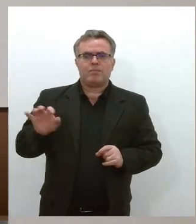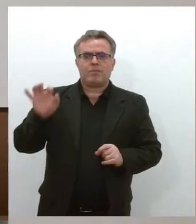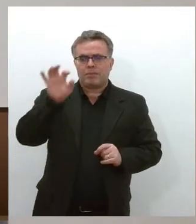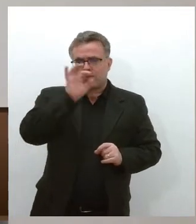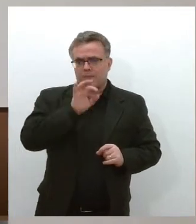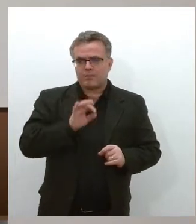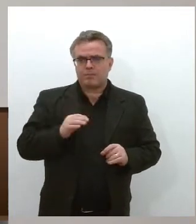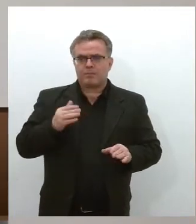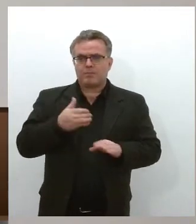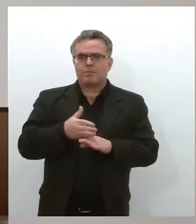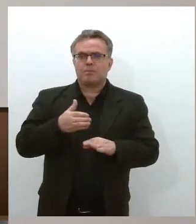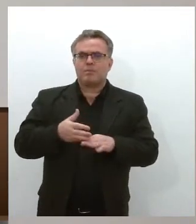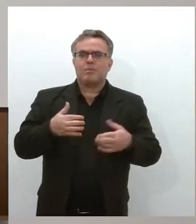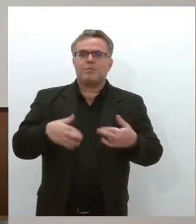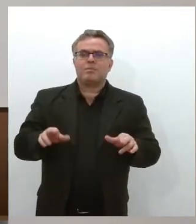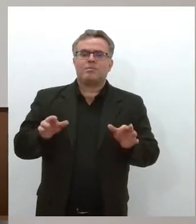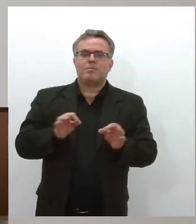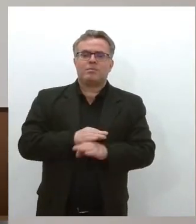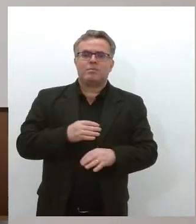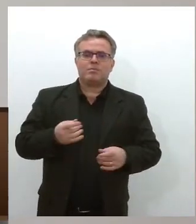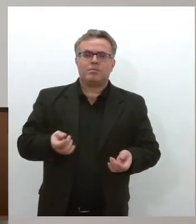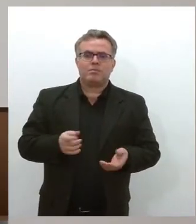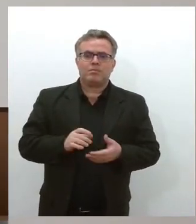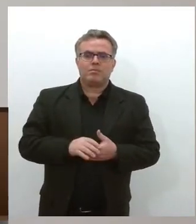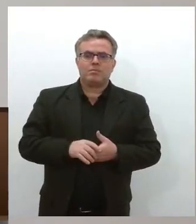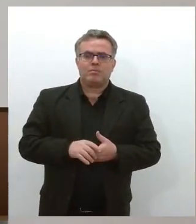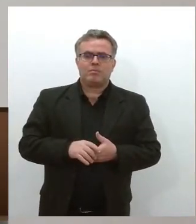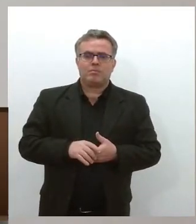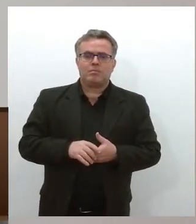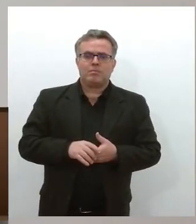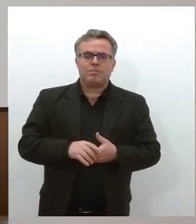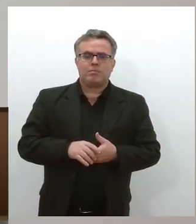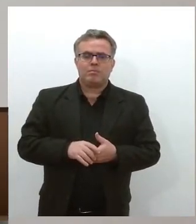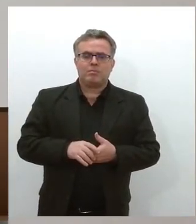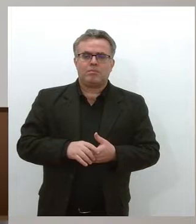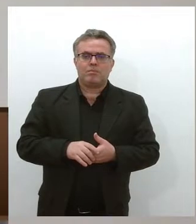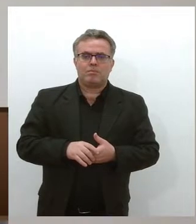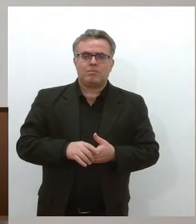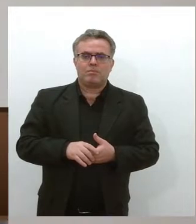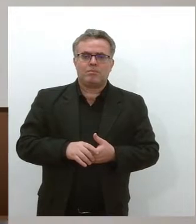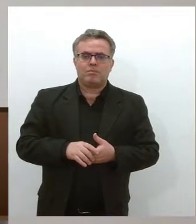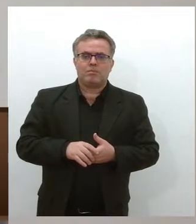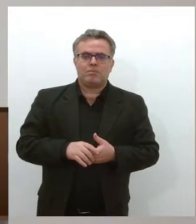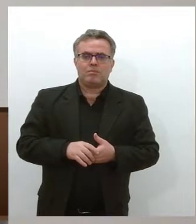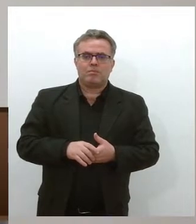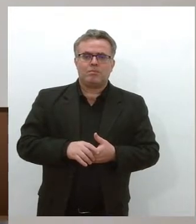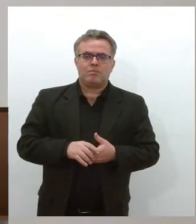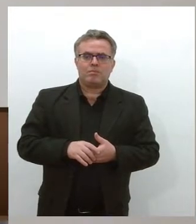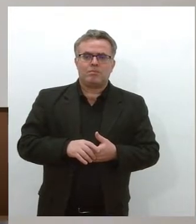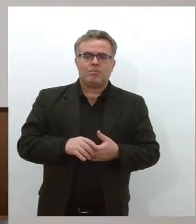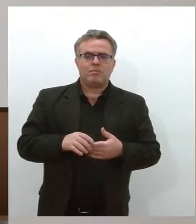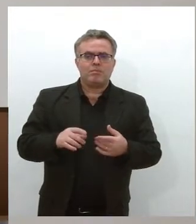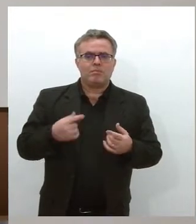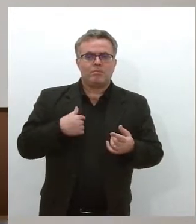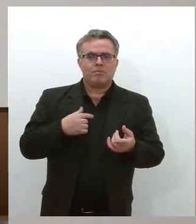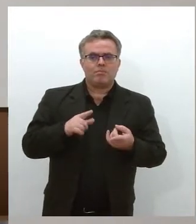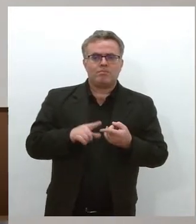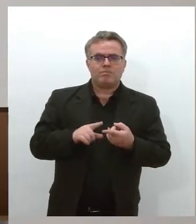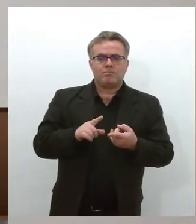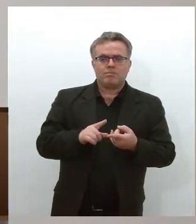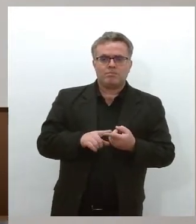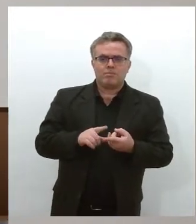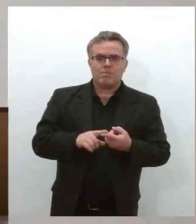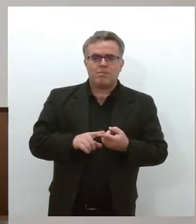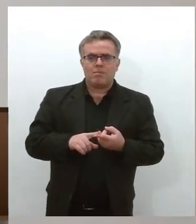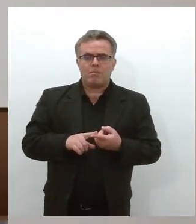decisão a nível nacional, a nível estadual. Mas, como vocês falaram no início, eu também reconheço a importância de